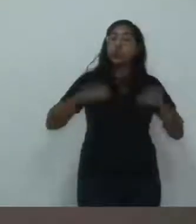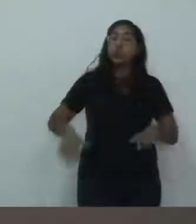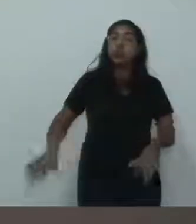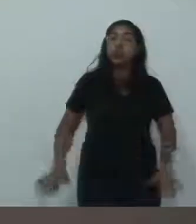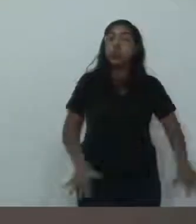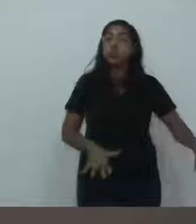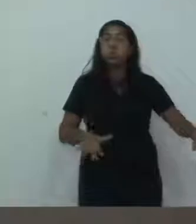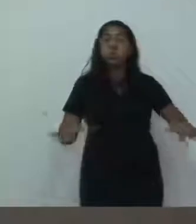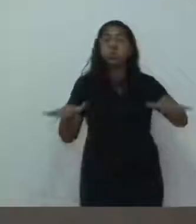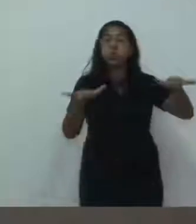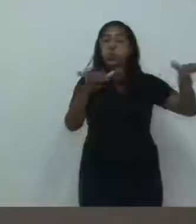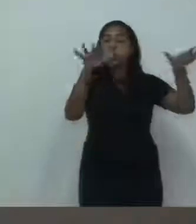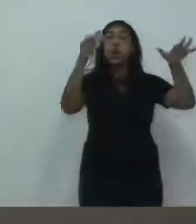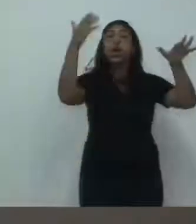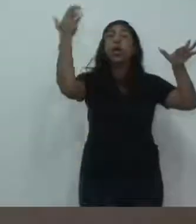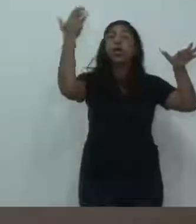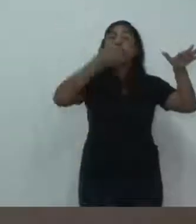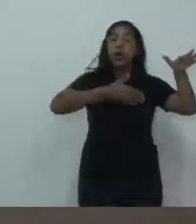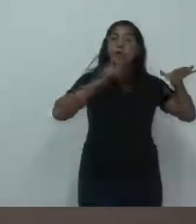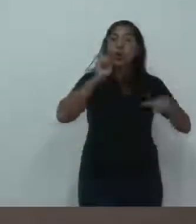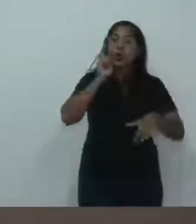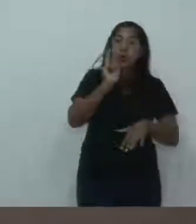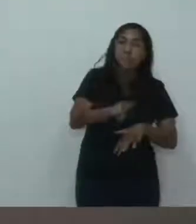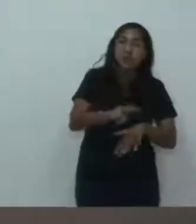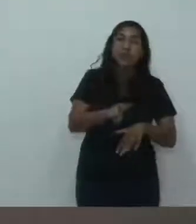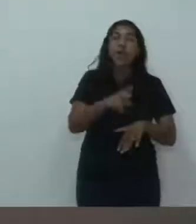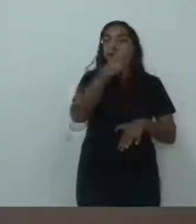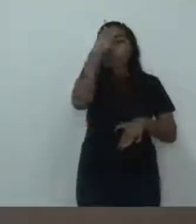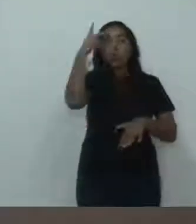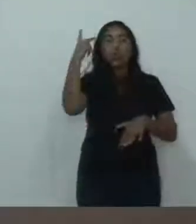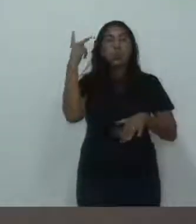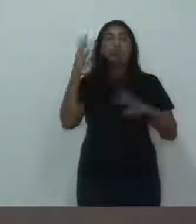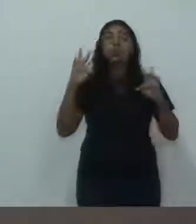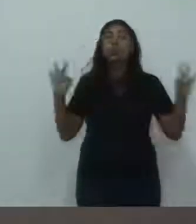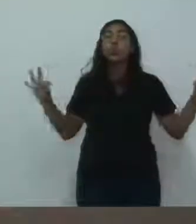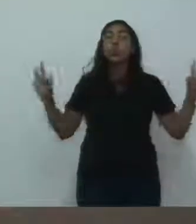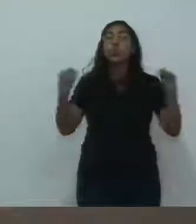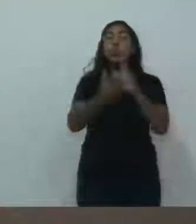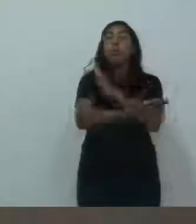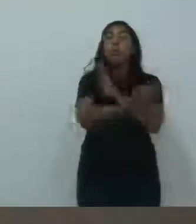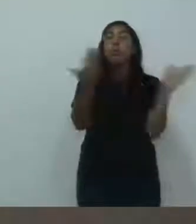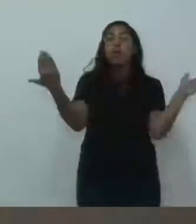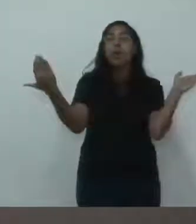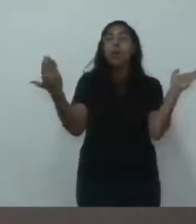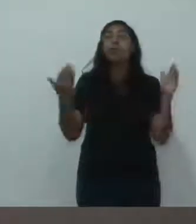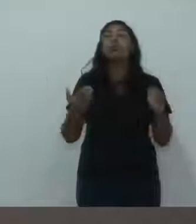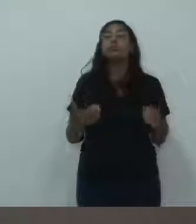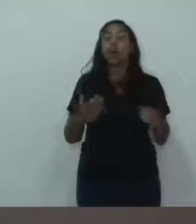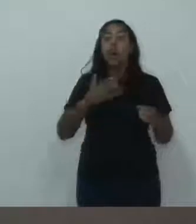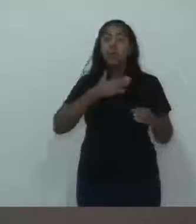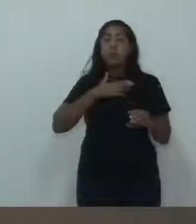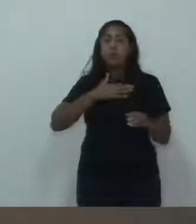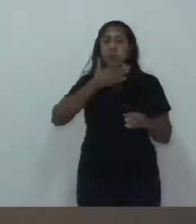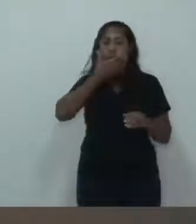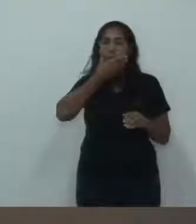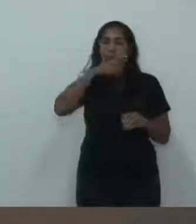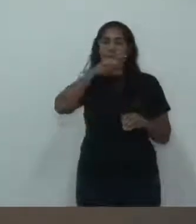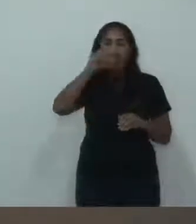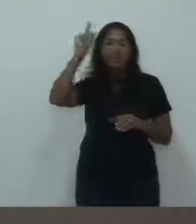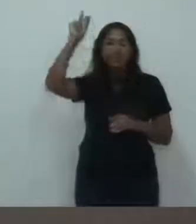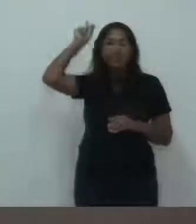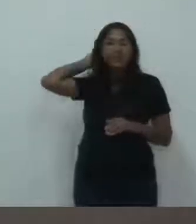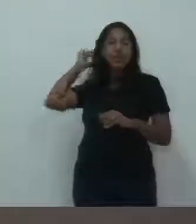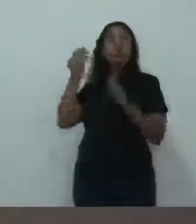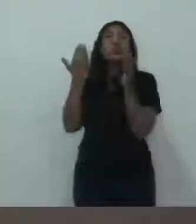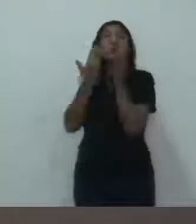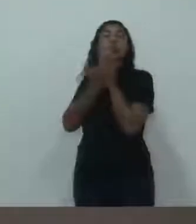é? Perde documento, perde os bens materiais ali, porque é tudo muito rápido. Meu pai estudava em Jundiaí, e eu tenho a